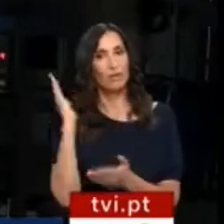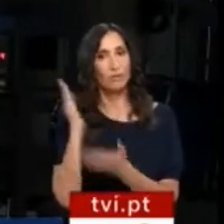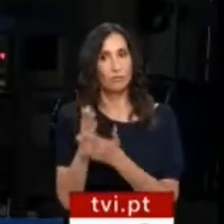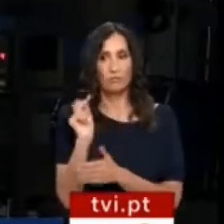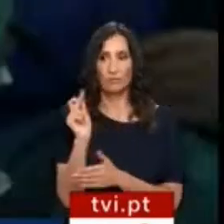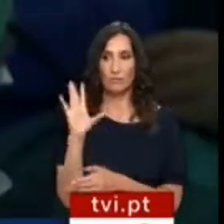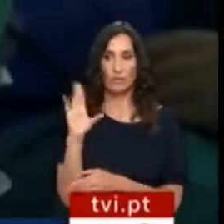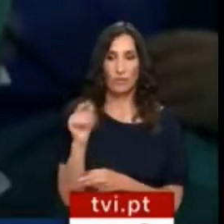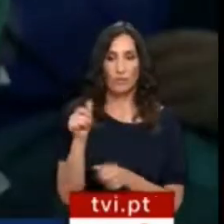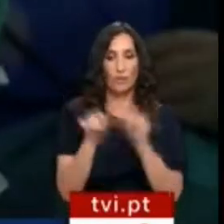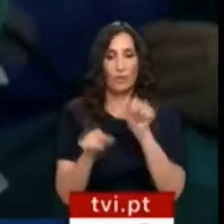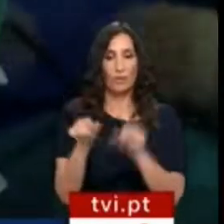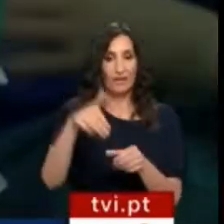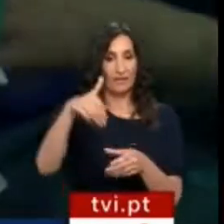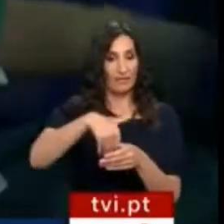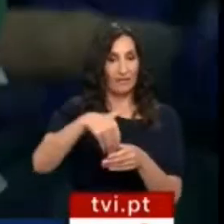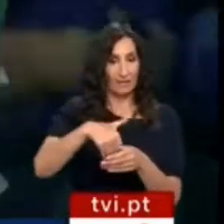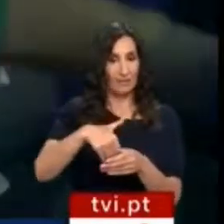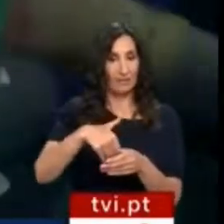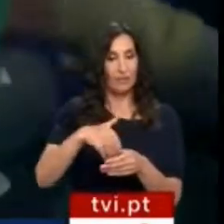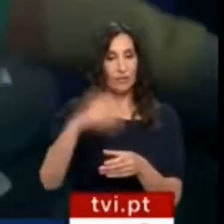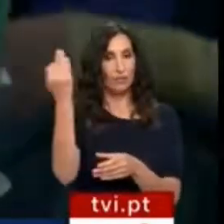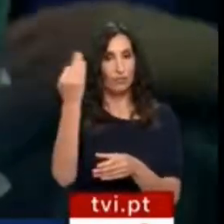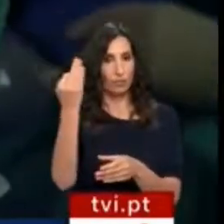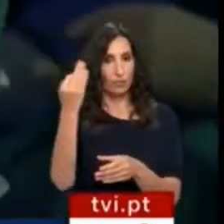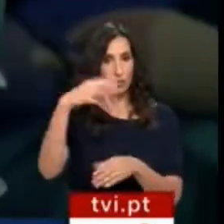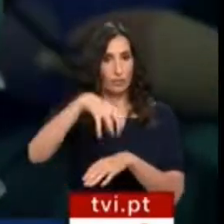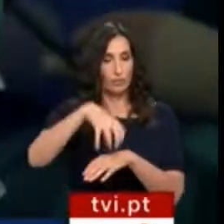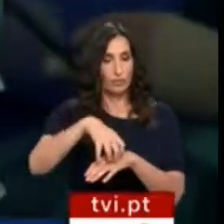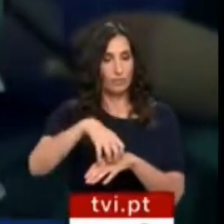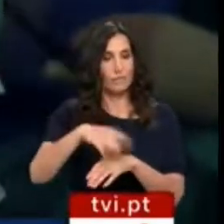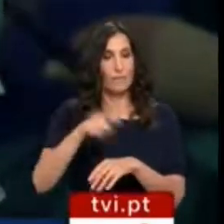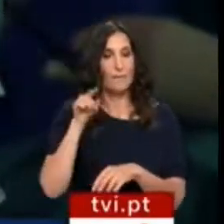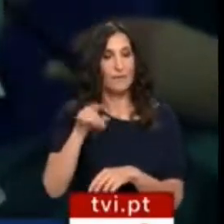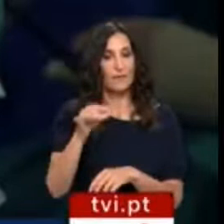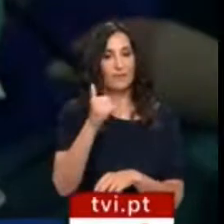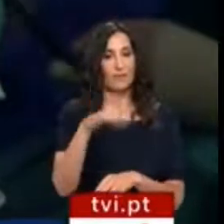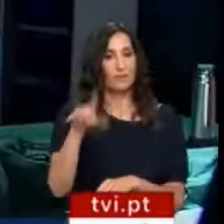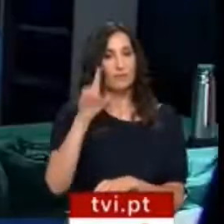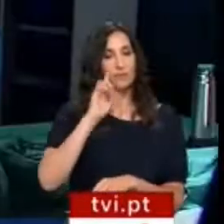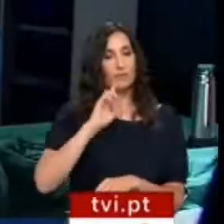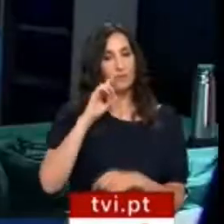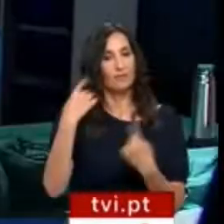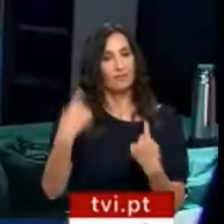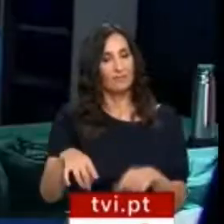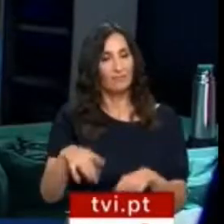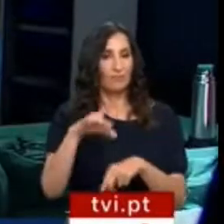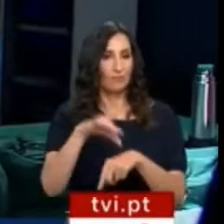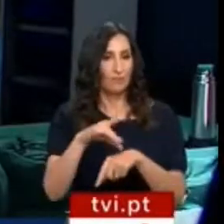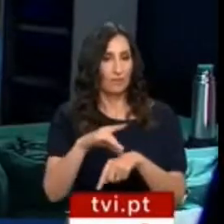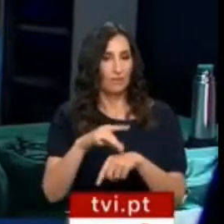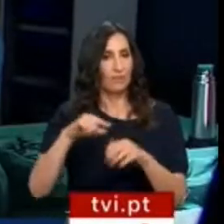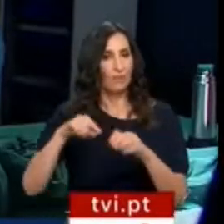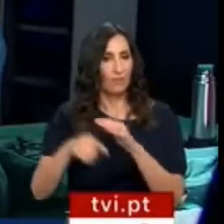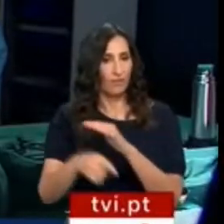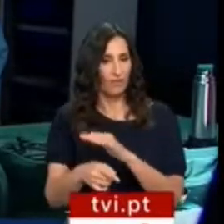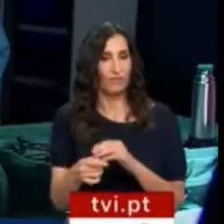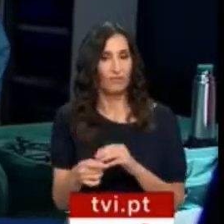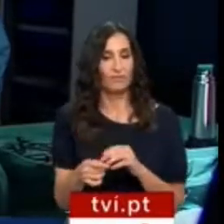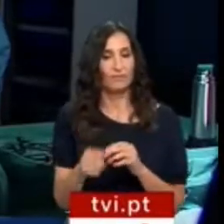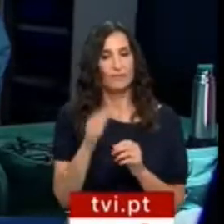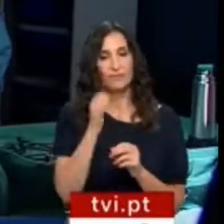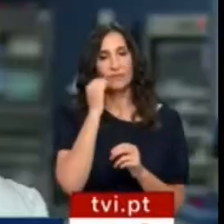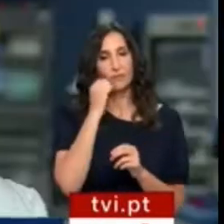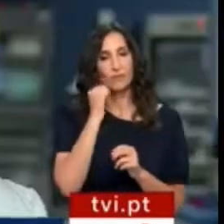anos, foram operadas no Centro Materno e Infantil do Porto mais de 1.200 mulheres com endometriose profunda. A